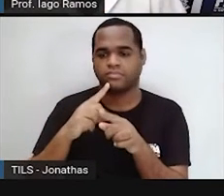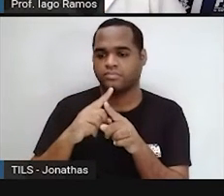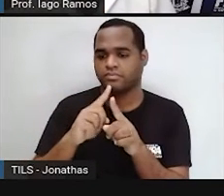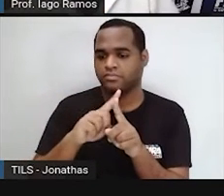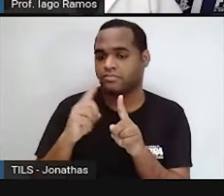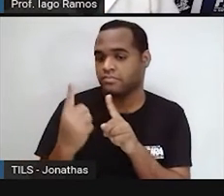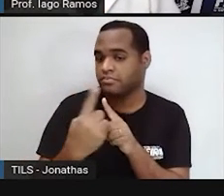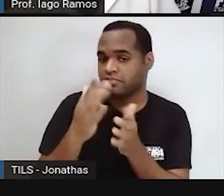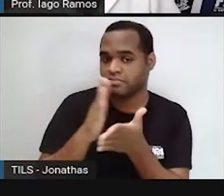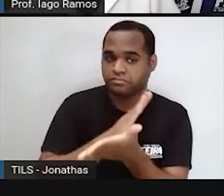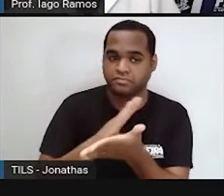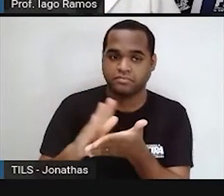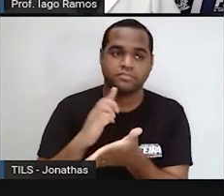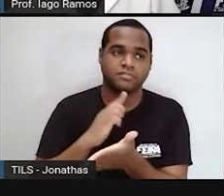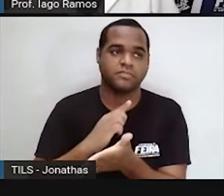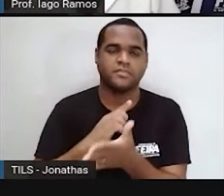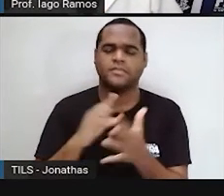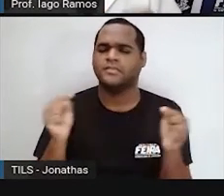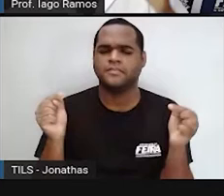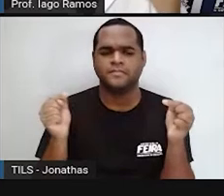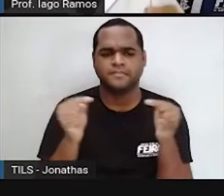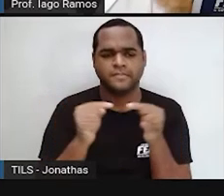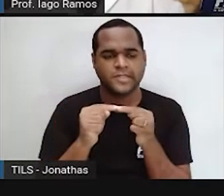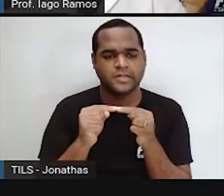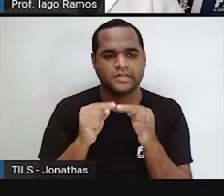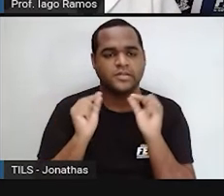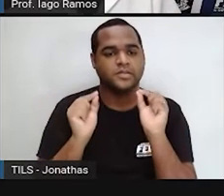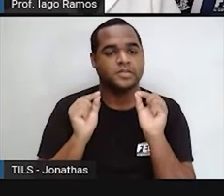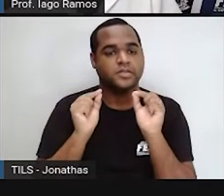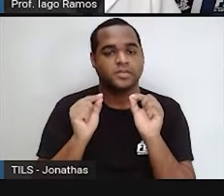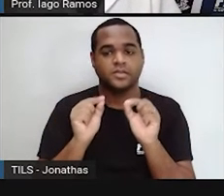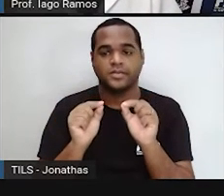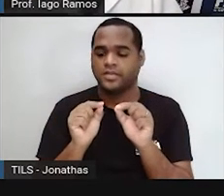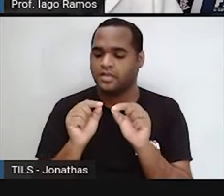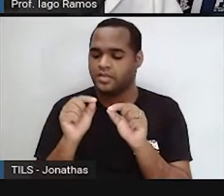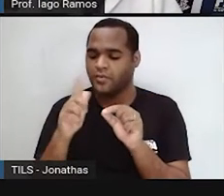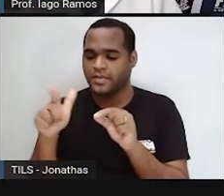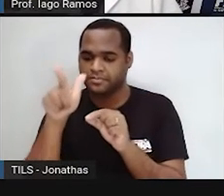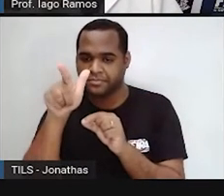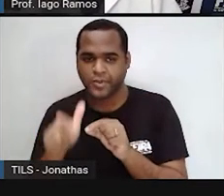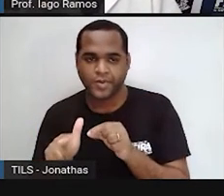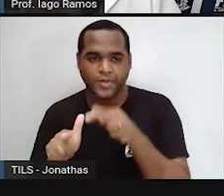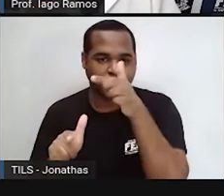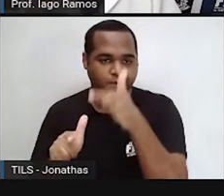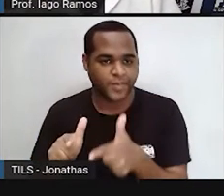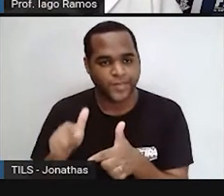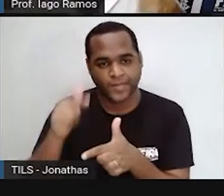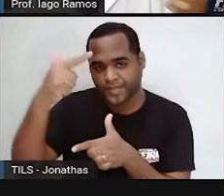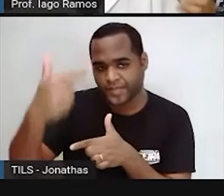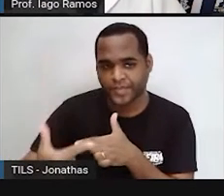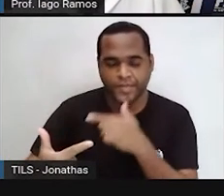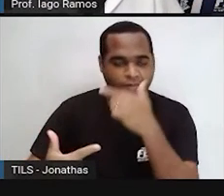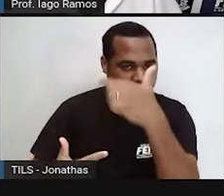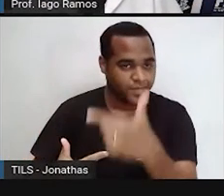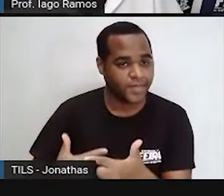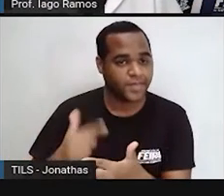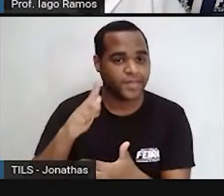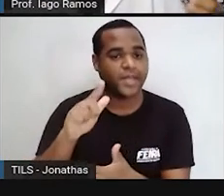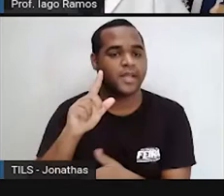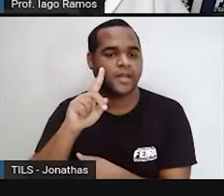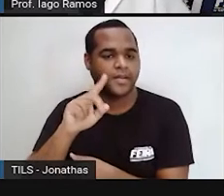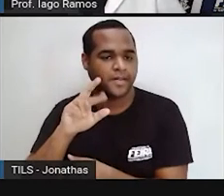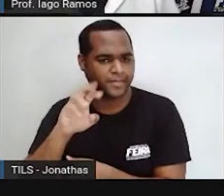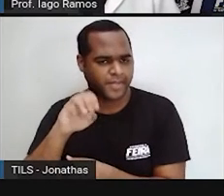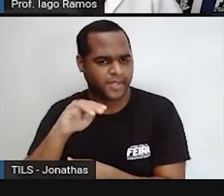envolta da pirâmide tá são as faces laterais porque fica na lateral da pirâmide e para ser